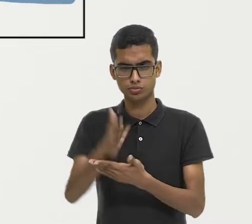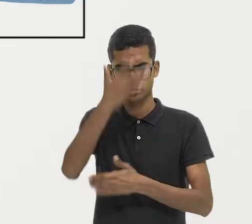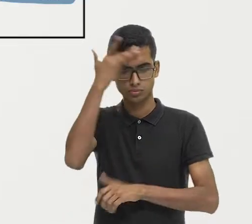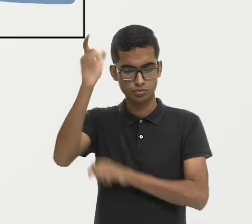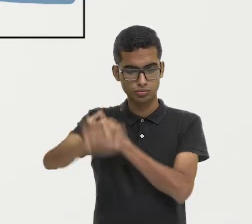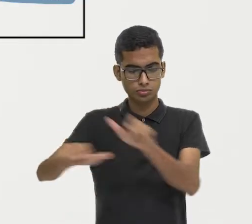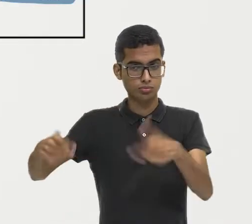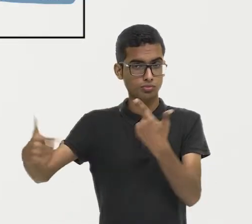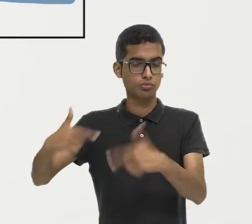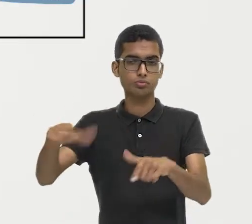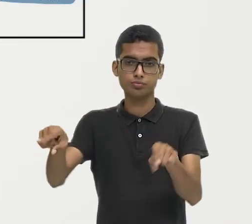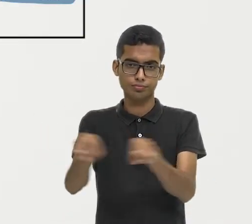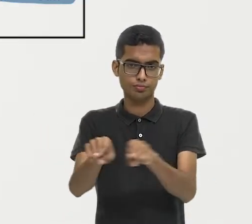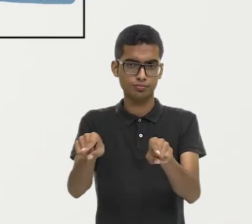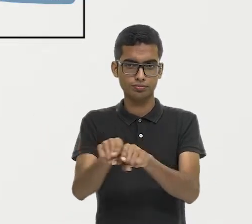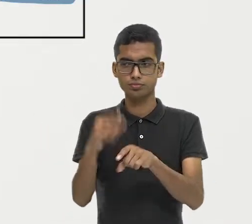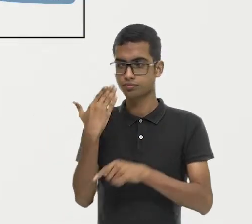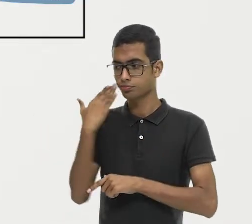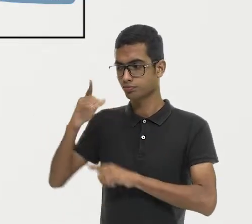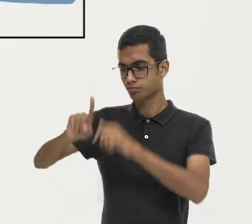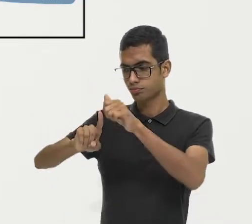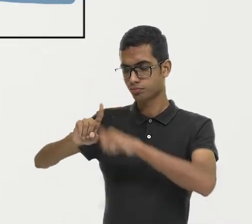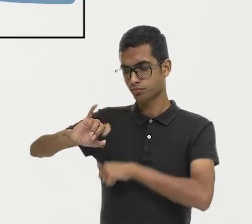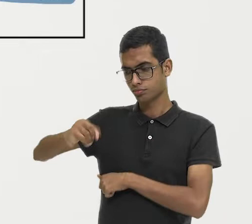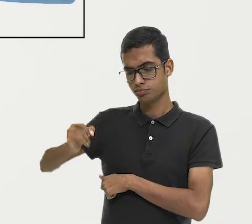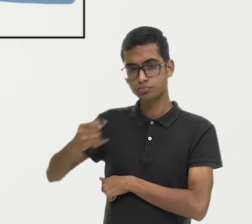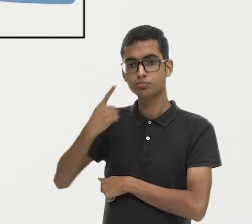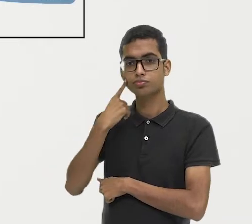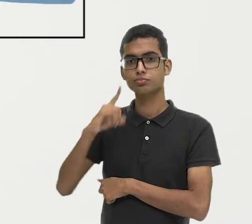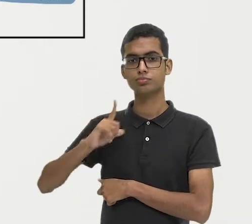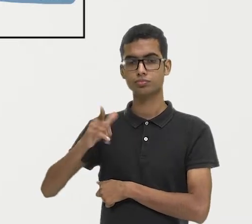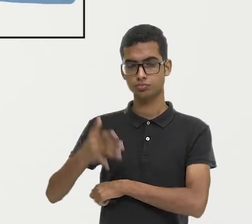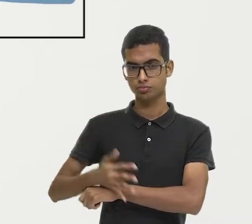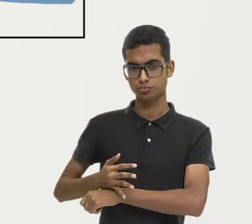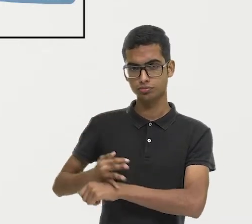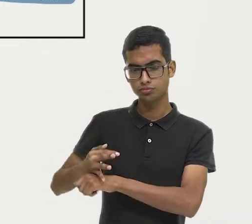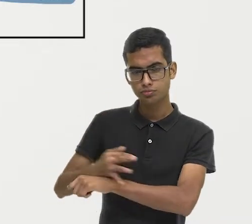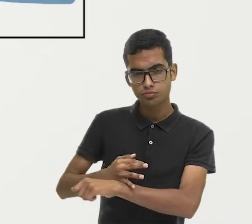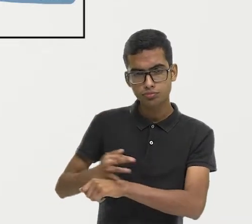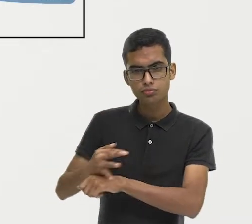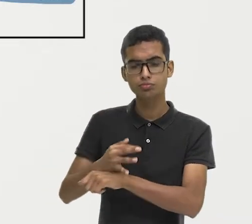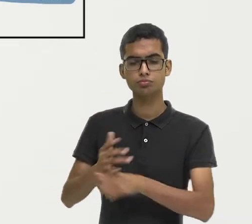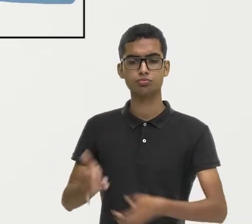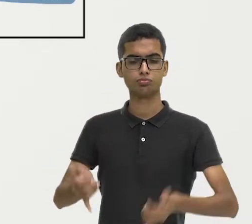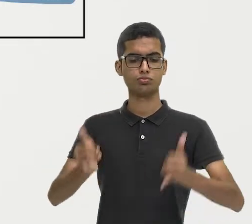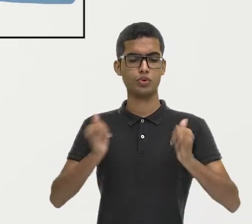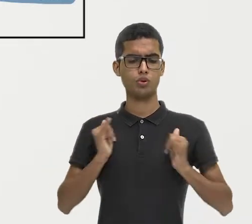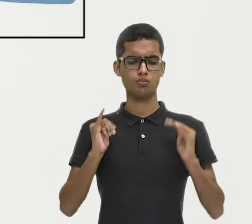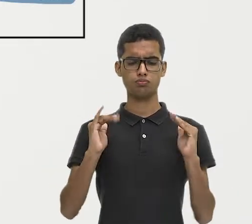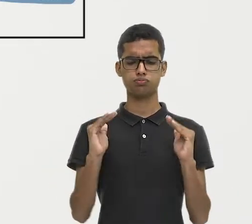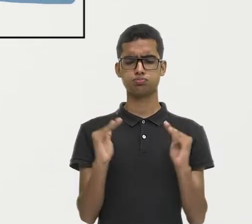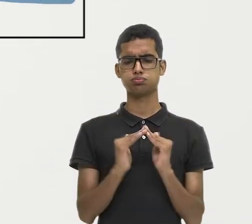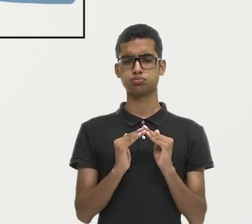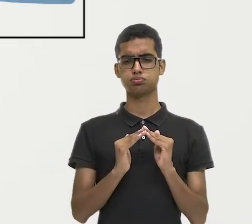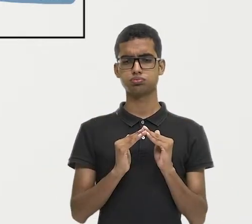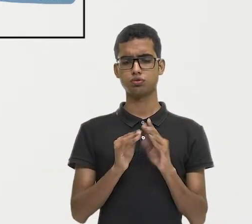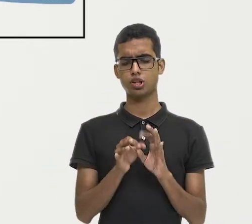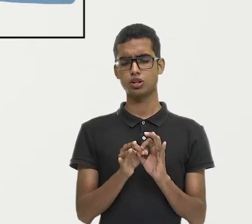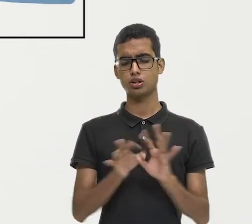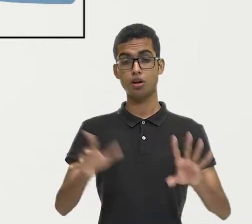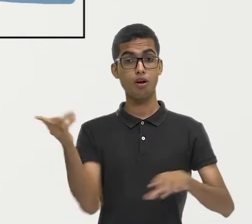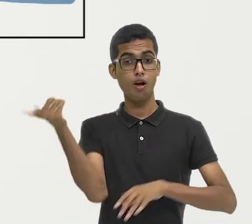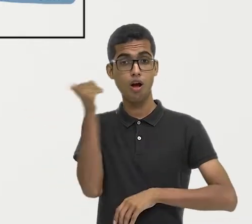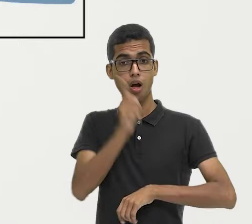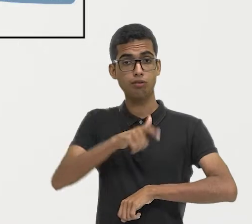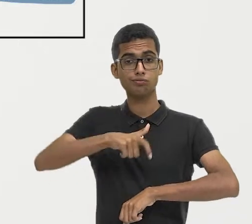para algumas pessoas que trabalham, né? Então, janeiro geralmente é época de férias, de momento de ficar mais em casa, mais à vontade,